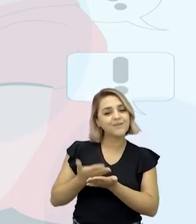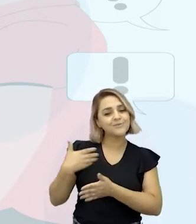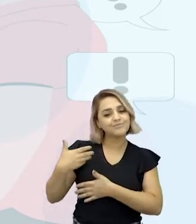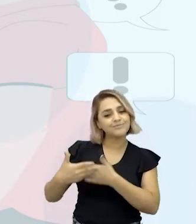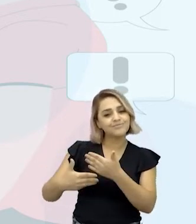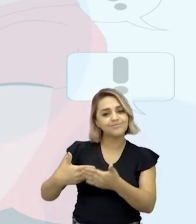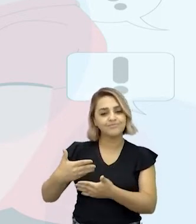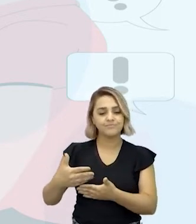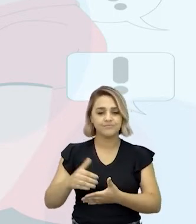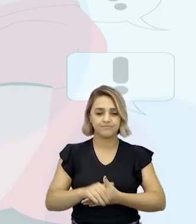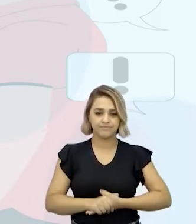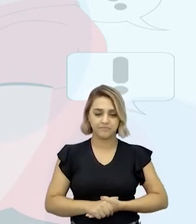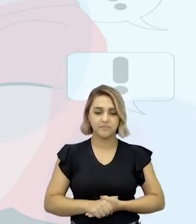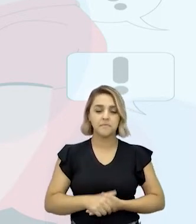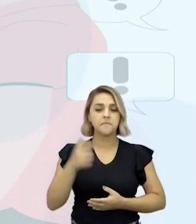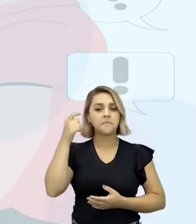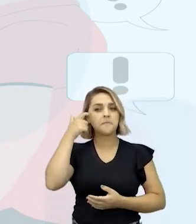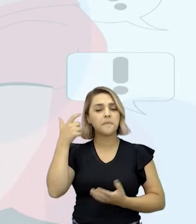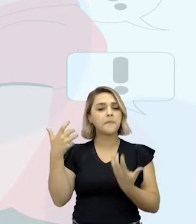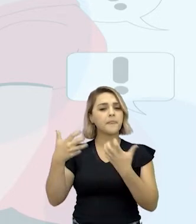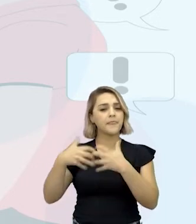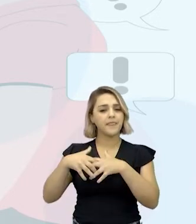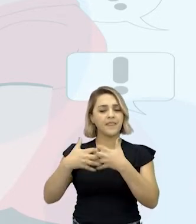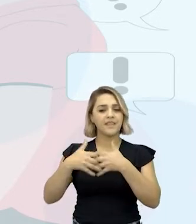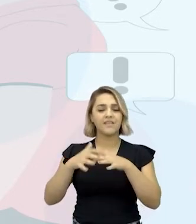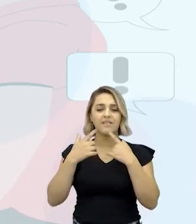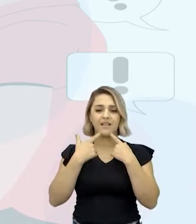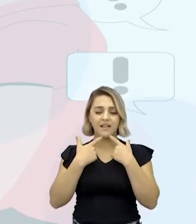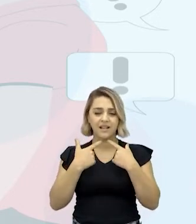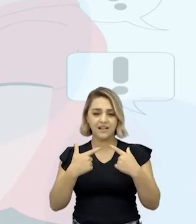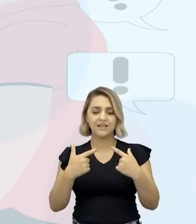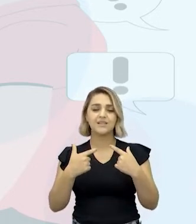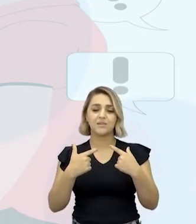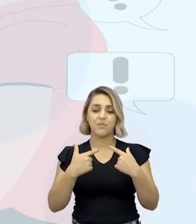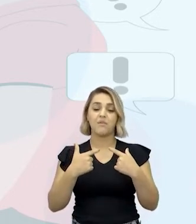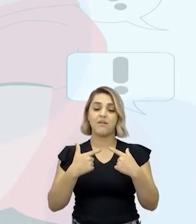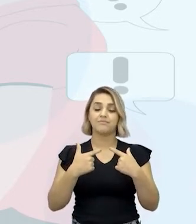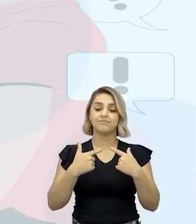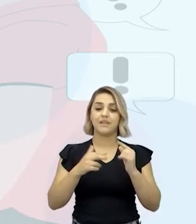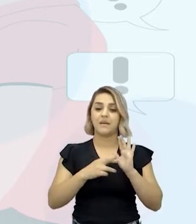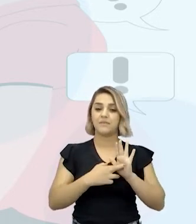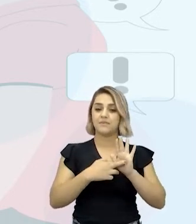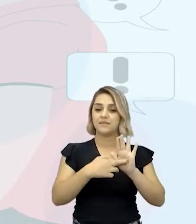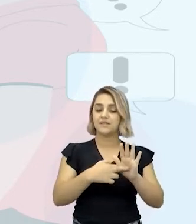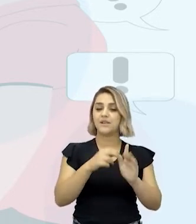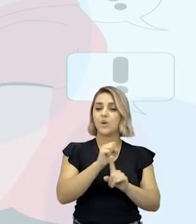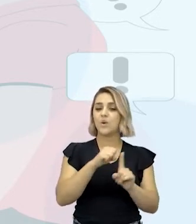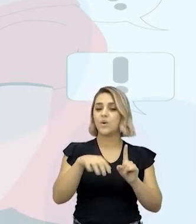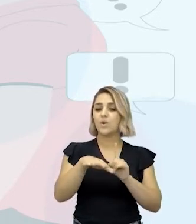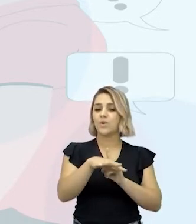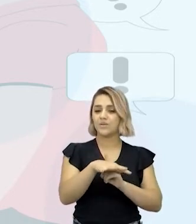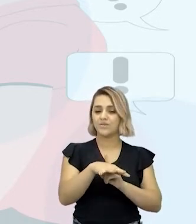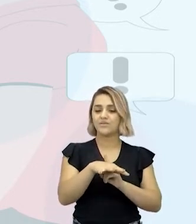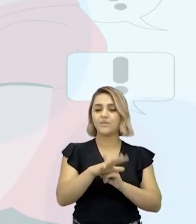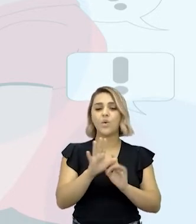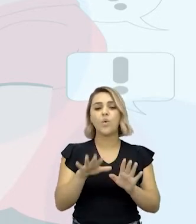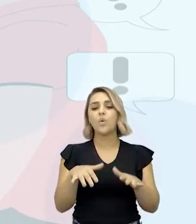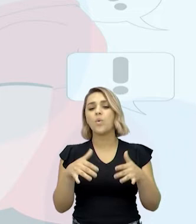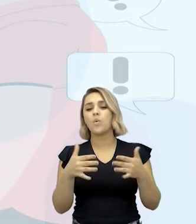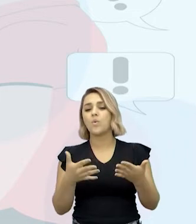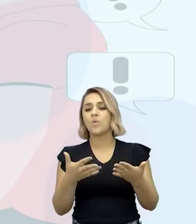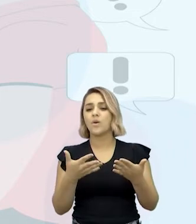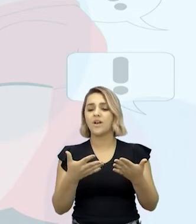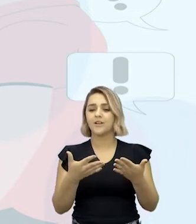ok? Pensando na língua como uma das representações da sociedade, que espaço as gírias ocupam